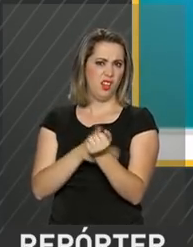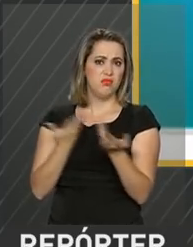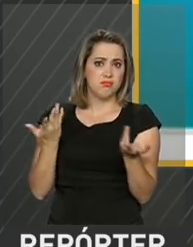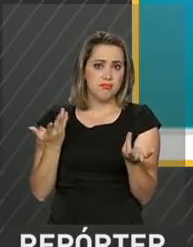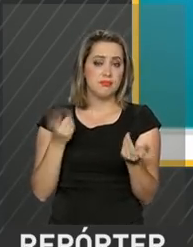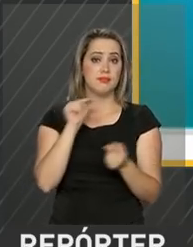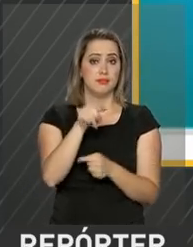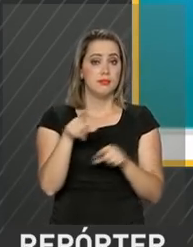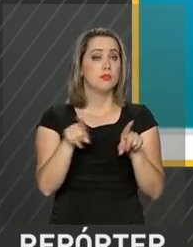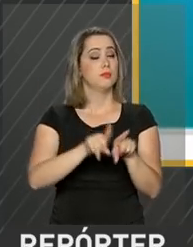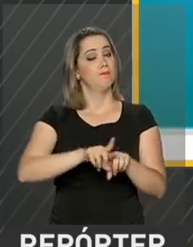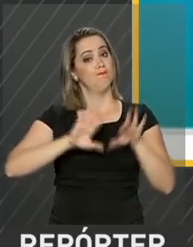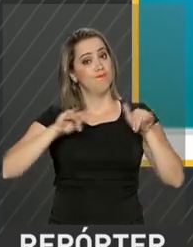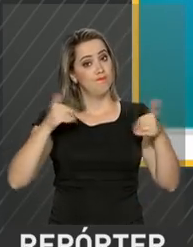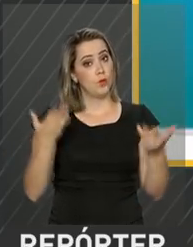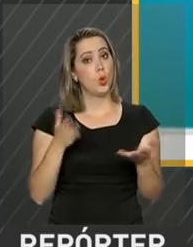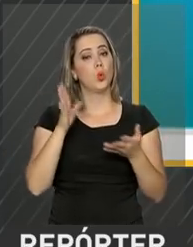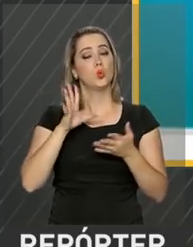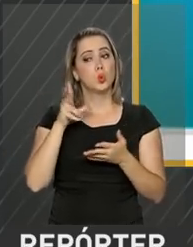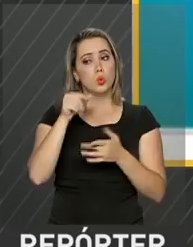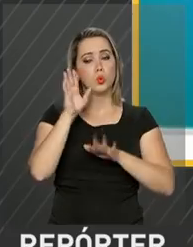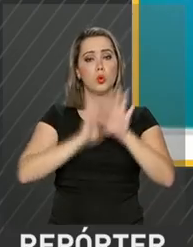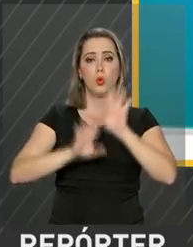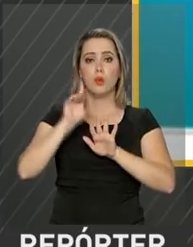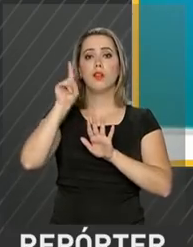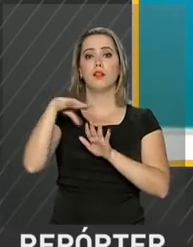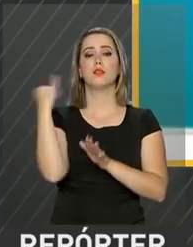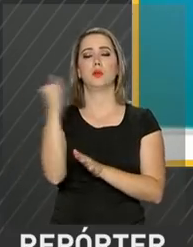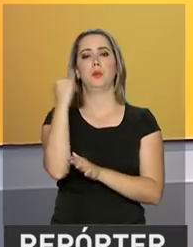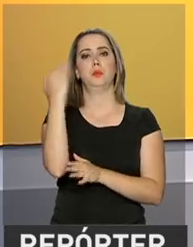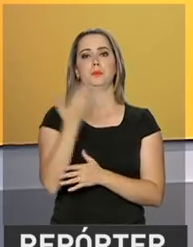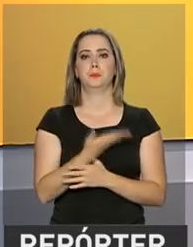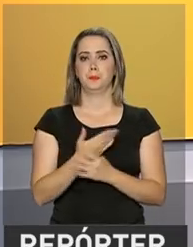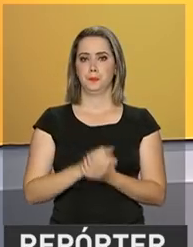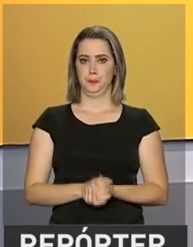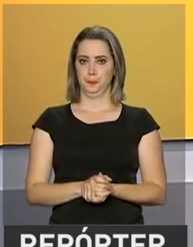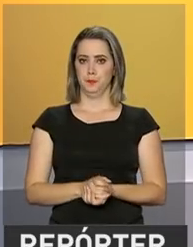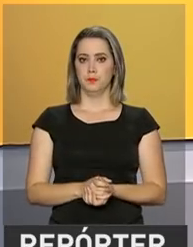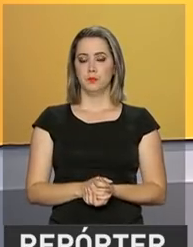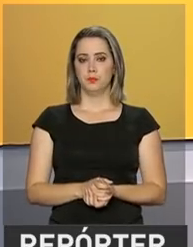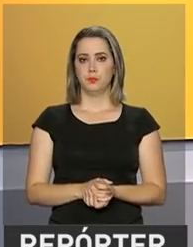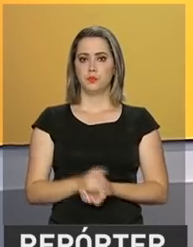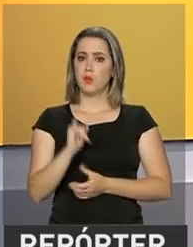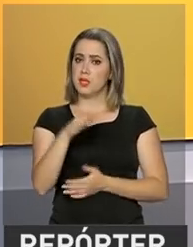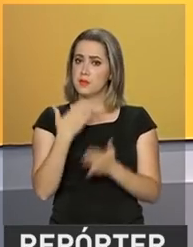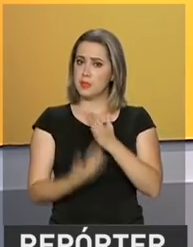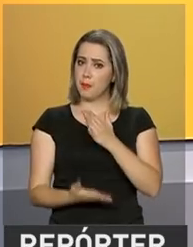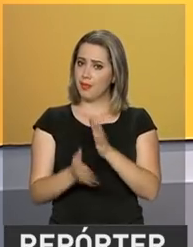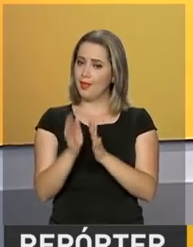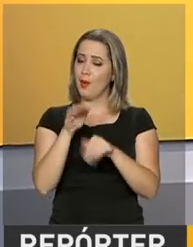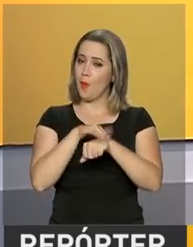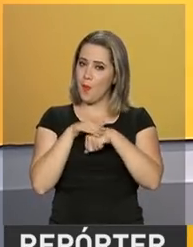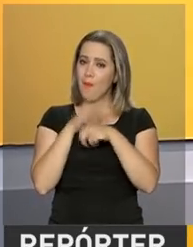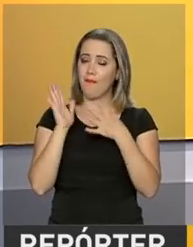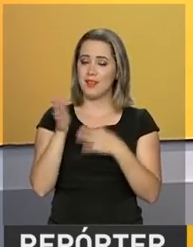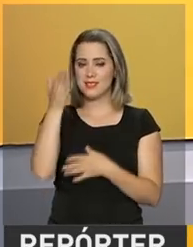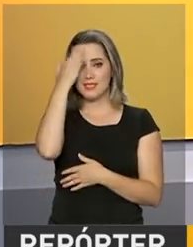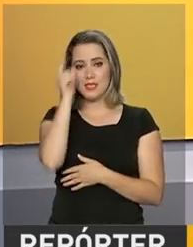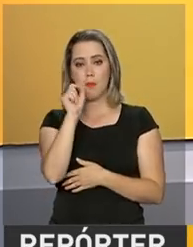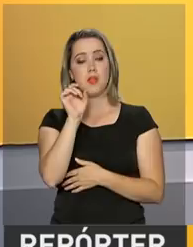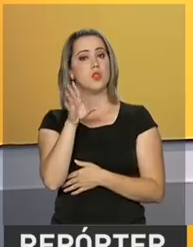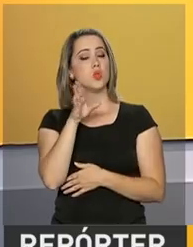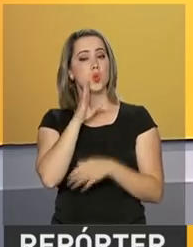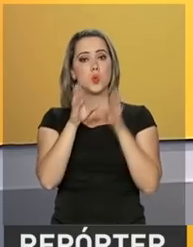então assim todos os cuidados são importantes na hora se você perdeu a conversa basta acessar o facebook